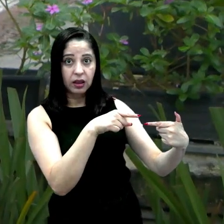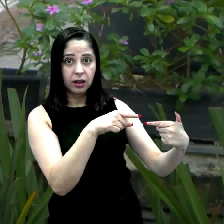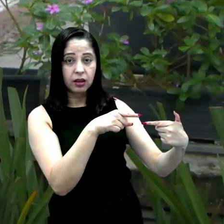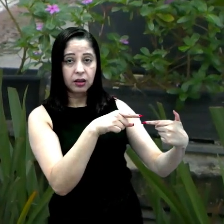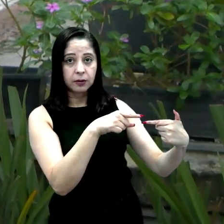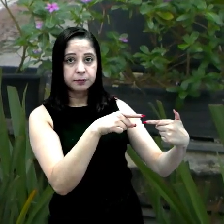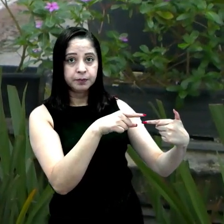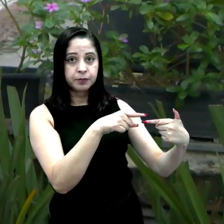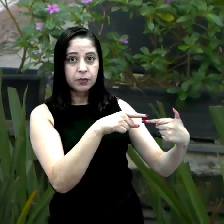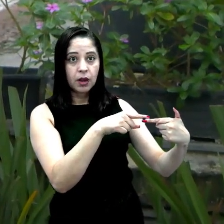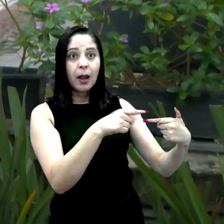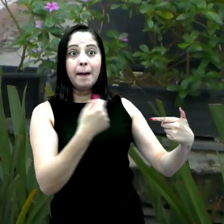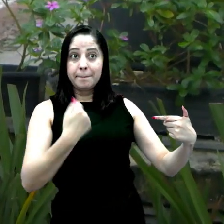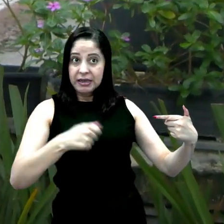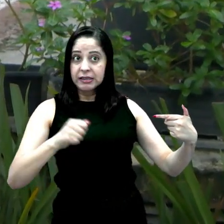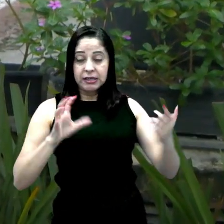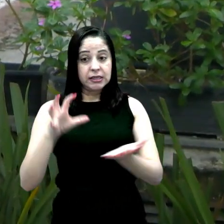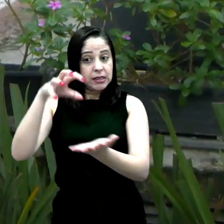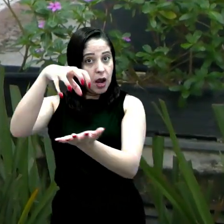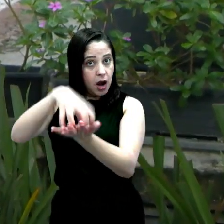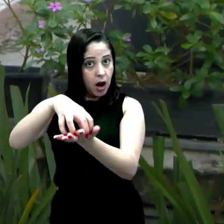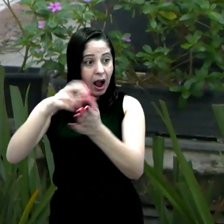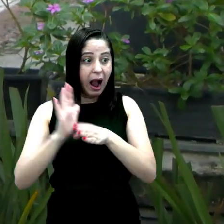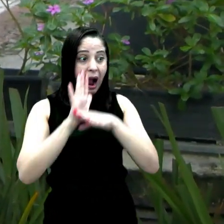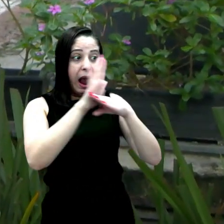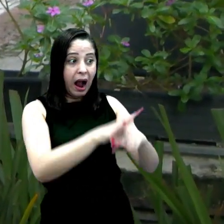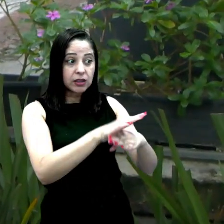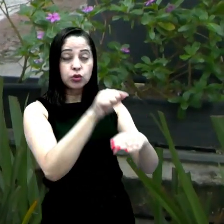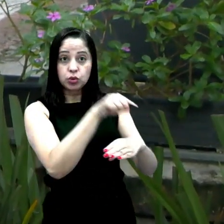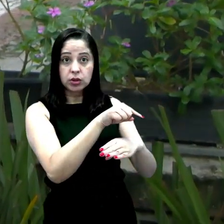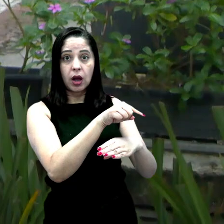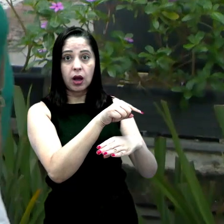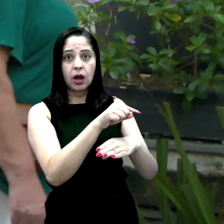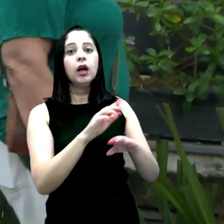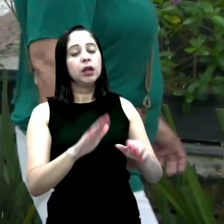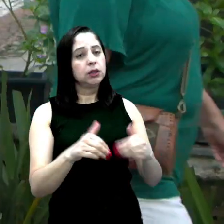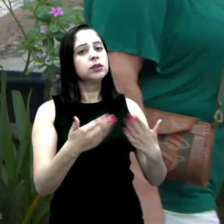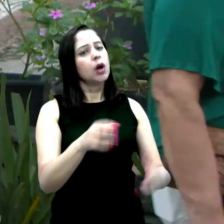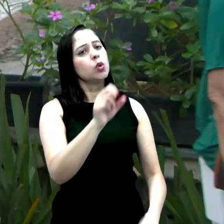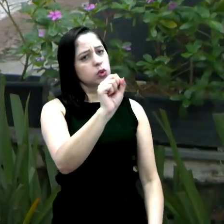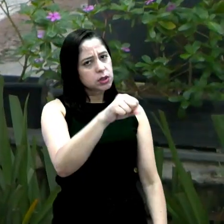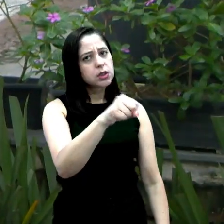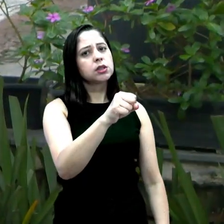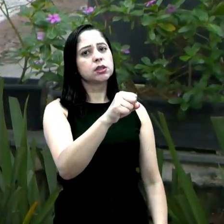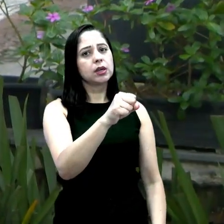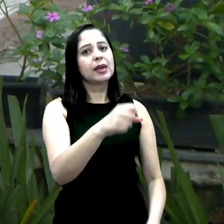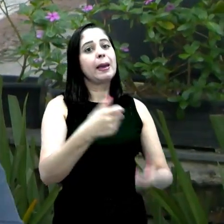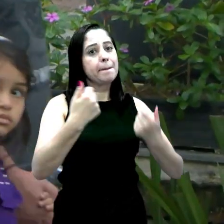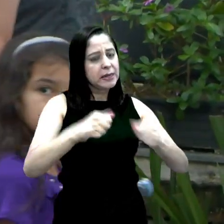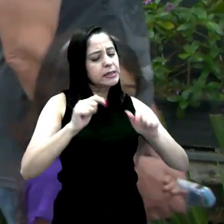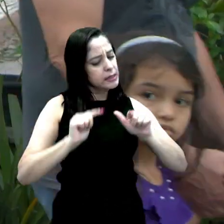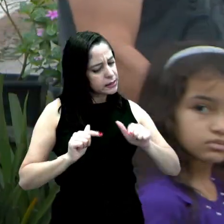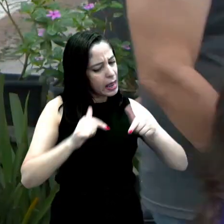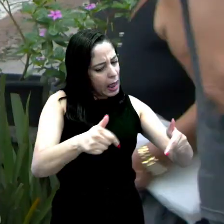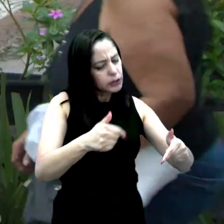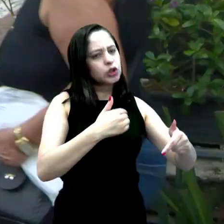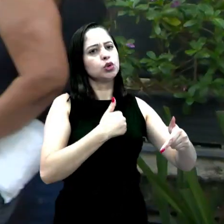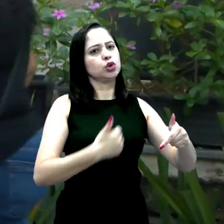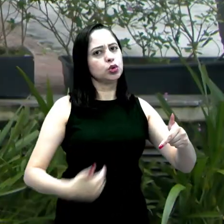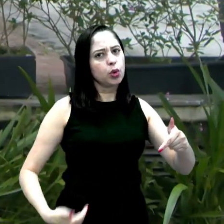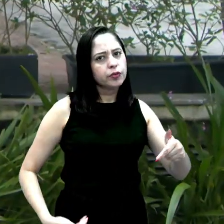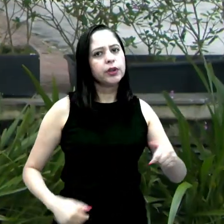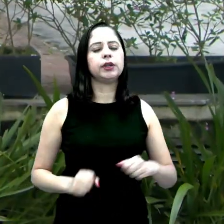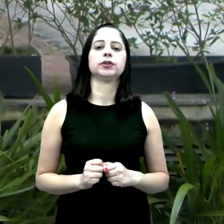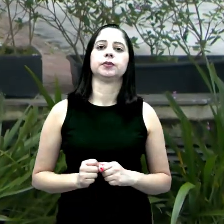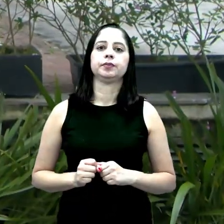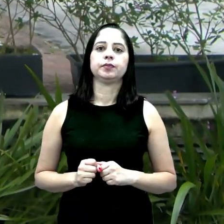uma agência assim, política que ajuda essas pessoas de imigração. Então, eu acho que tem que ter uma ajuda política, uma ajuda de